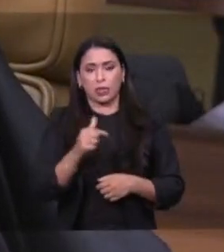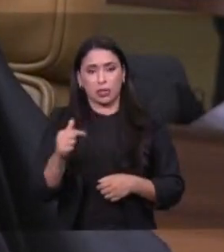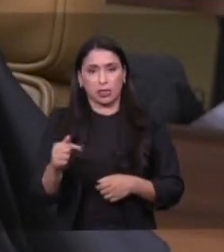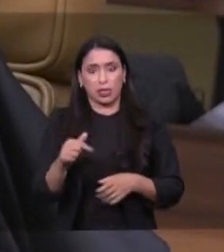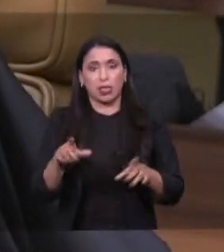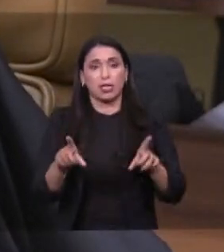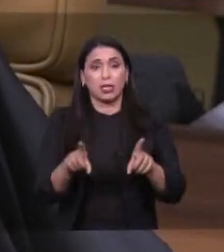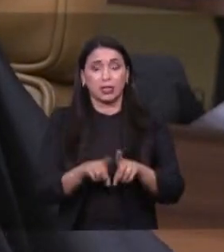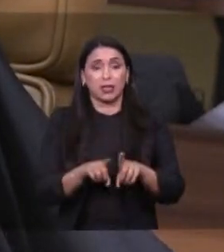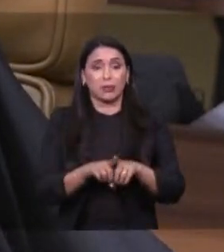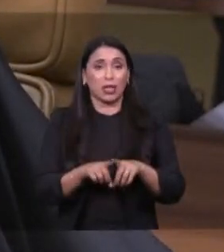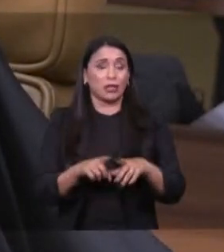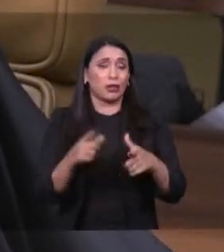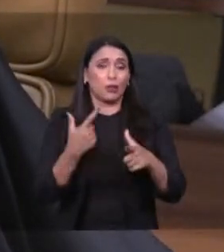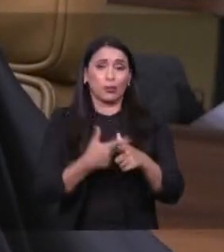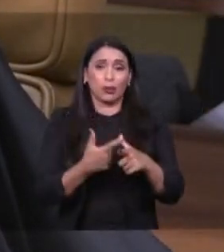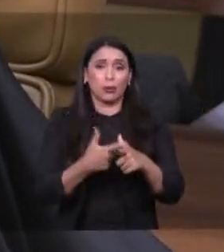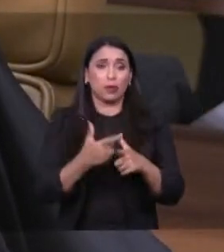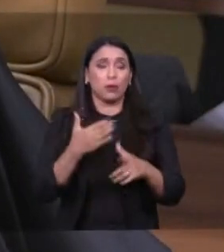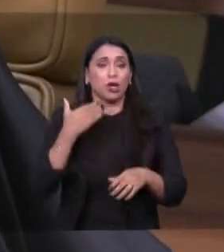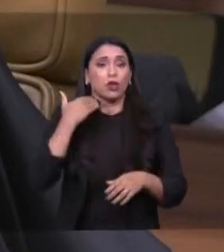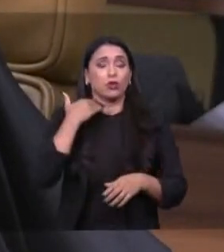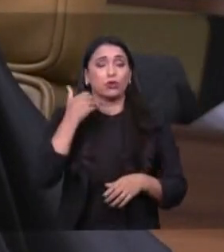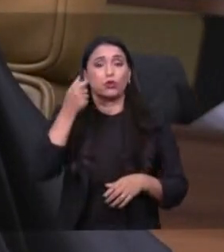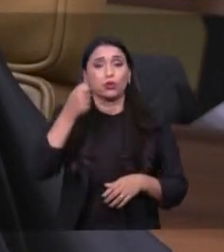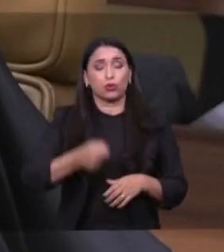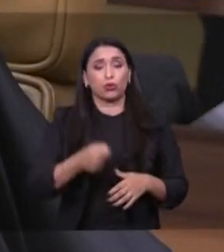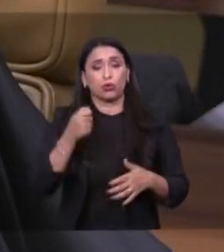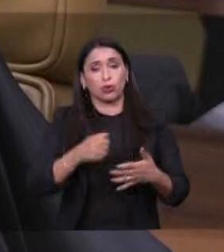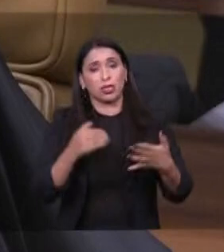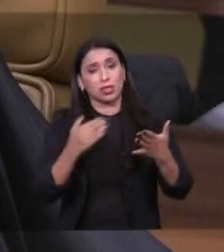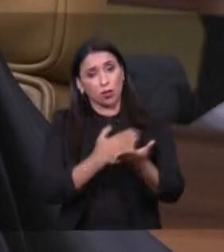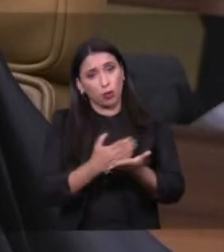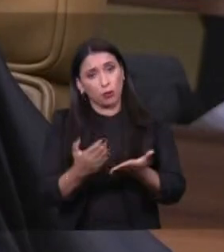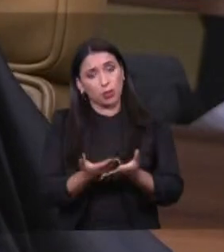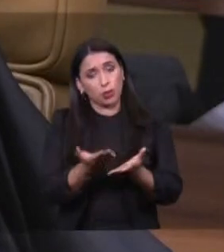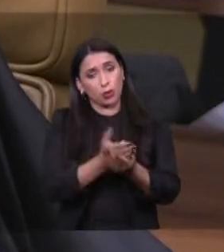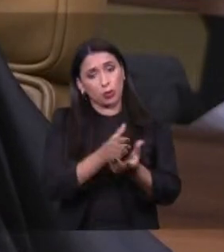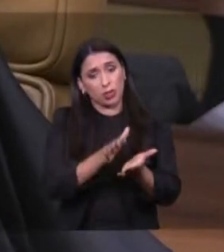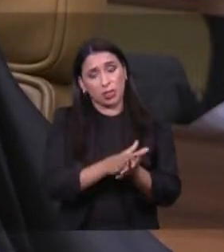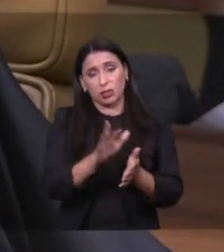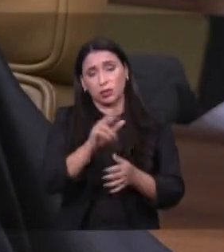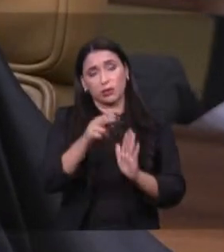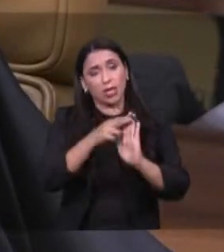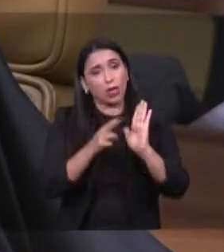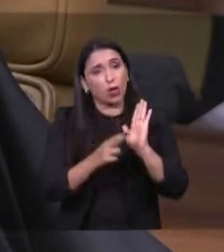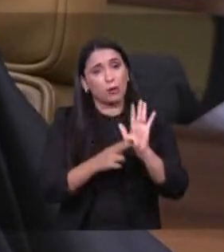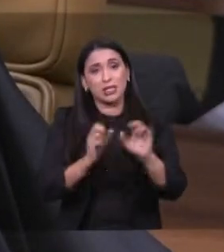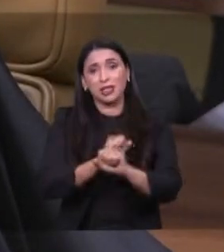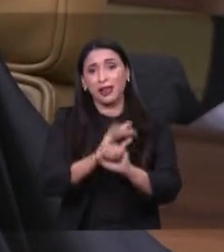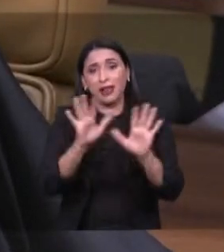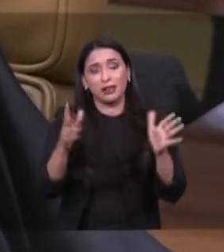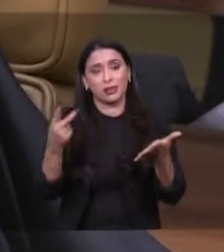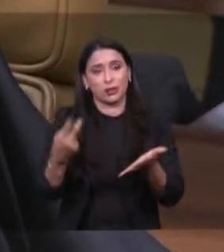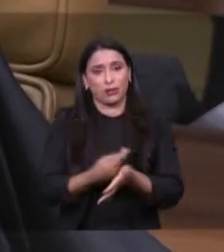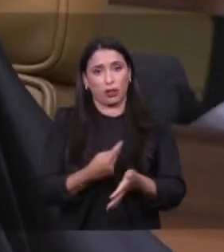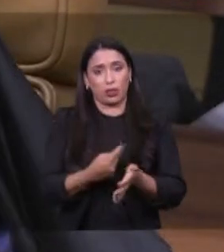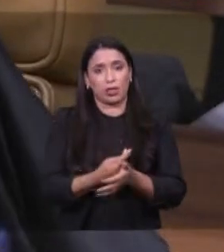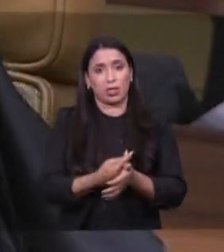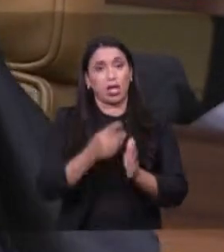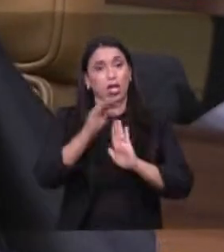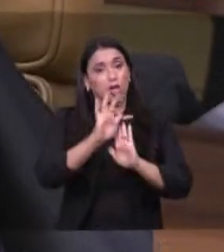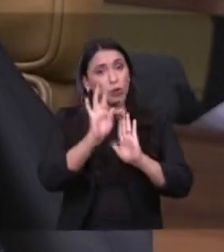também danoso ao princípio do juiz natural, por ser norma de competência que não fornece critérios claros e objetivos para sua aplicação. Como